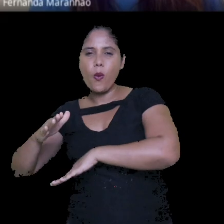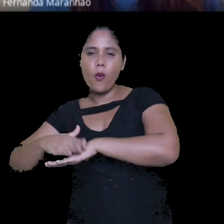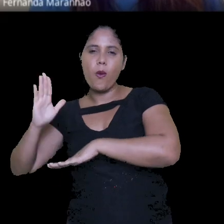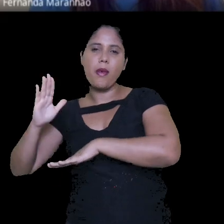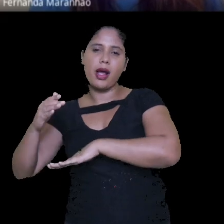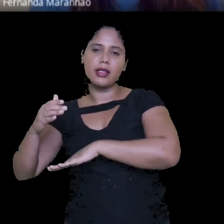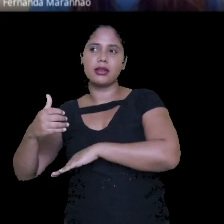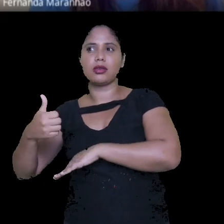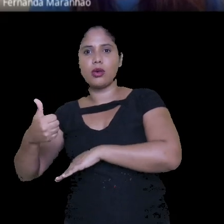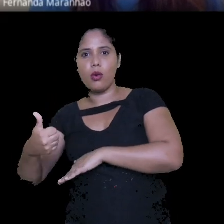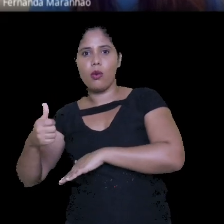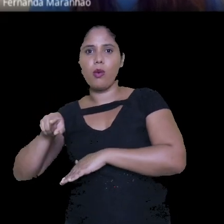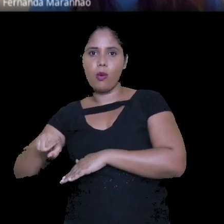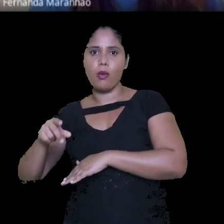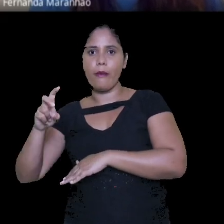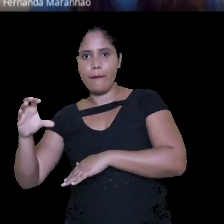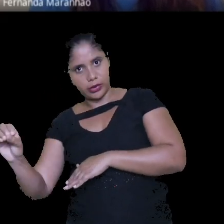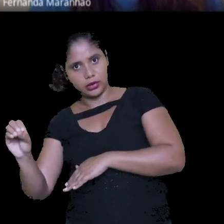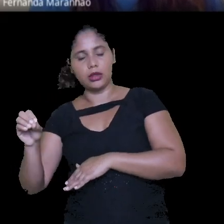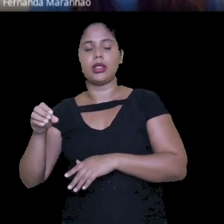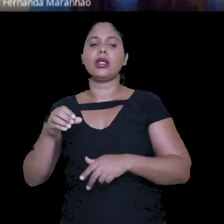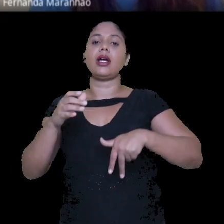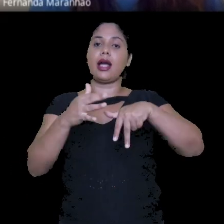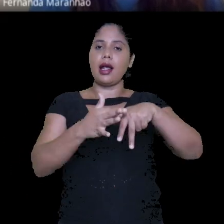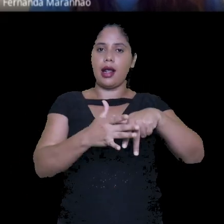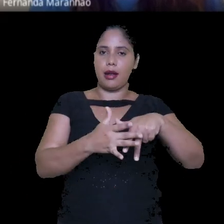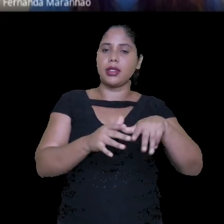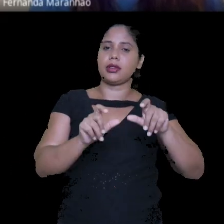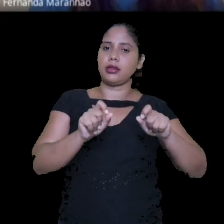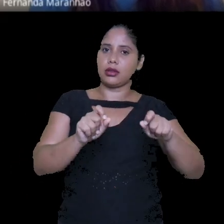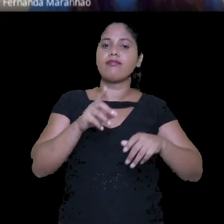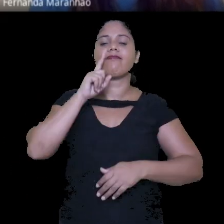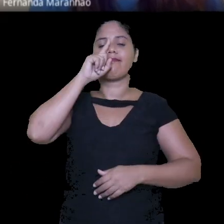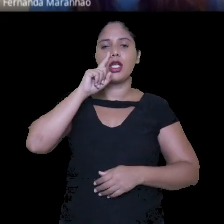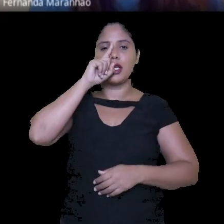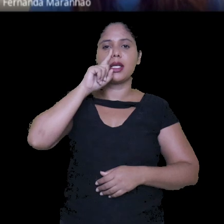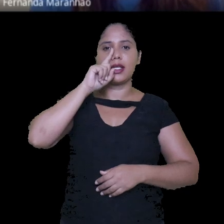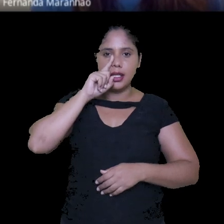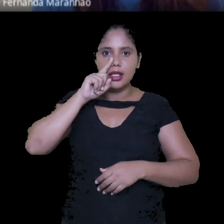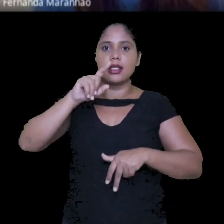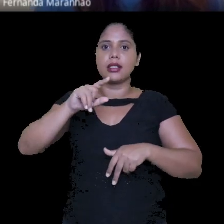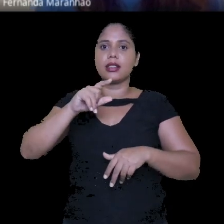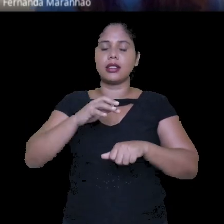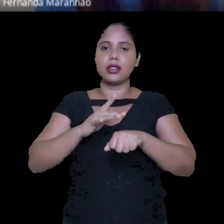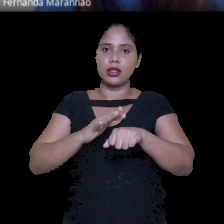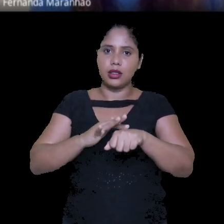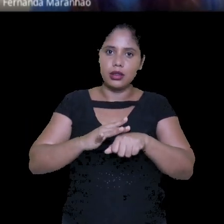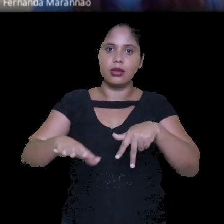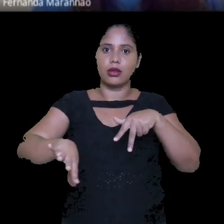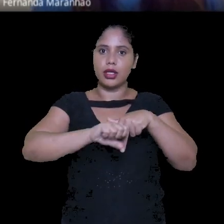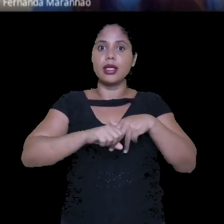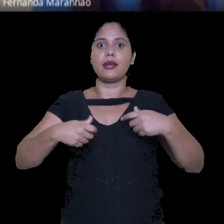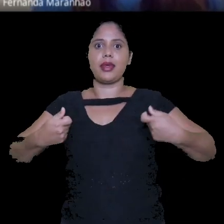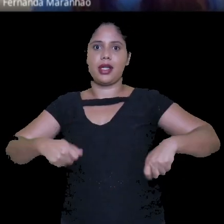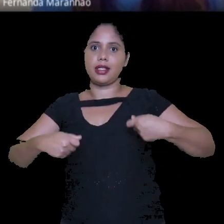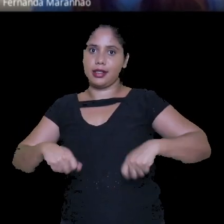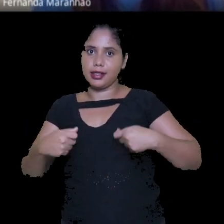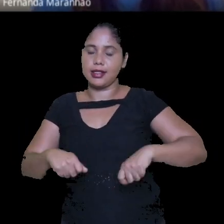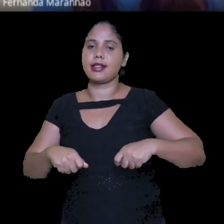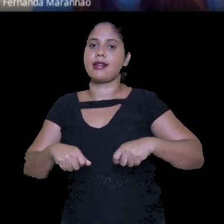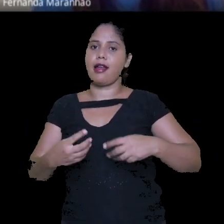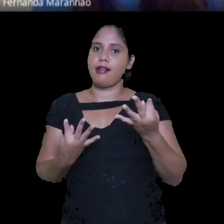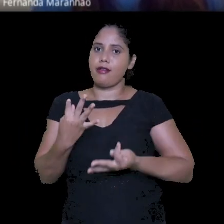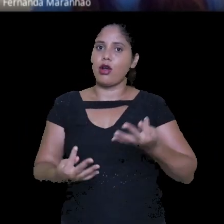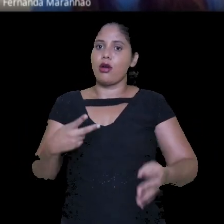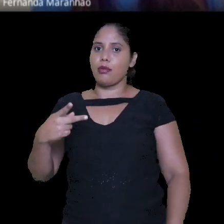sendo aferida no braço direito, e a imagem ultrassonográfica de um feto. À esquerda do nosso slide, podemos ver o QR Code, que